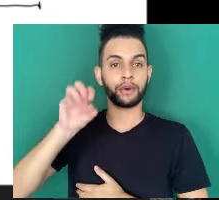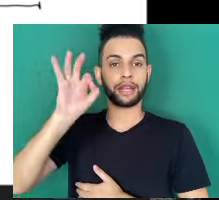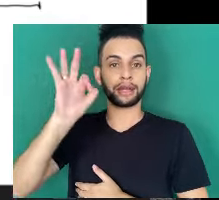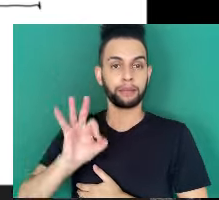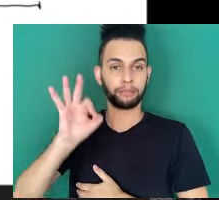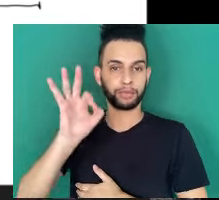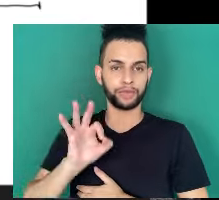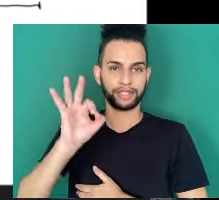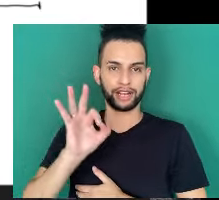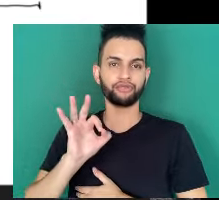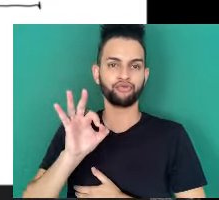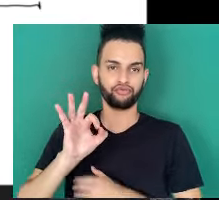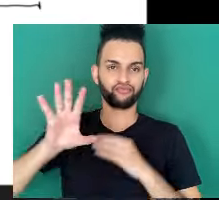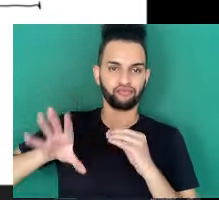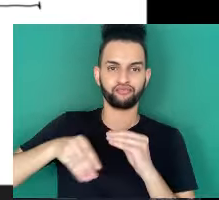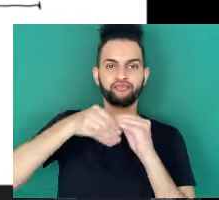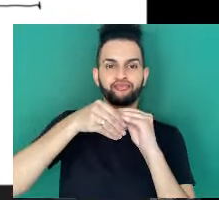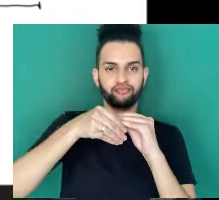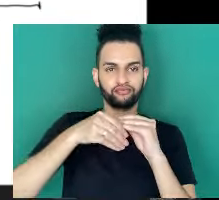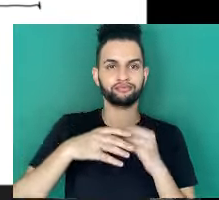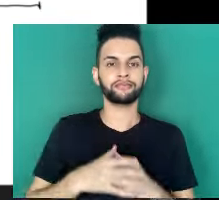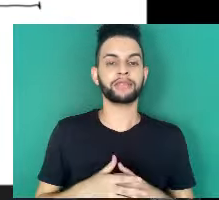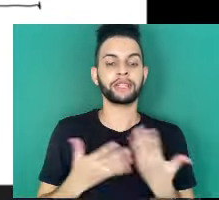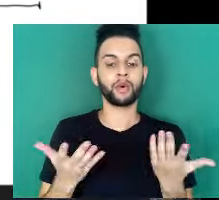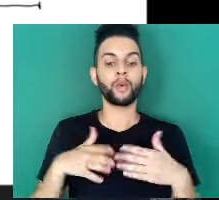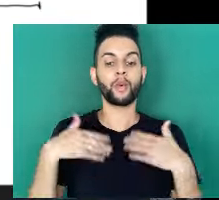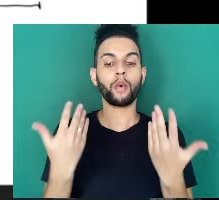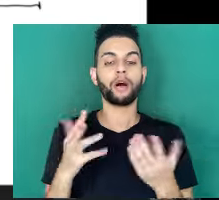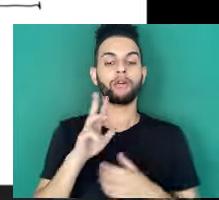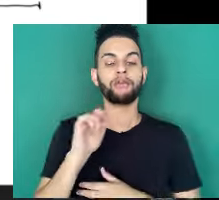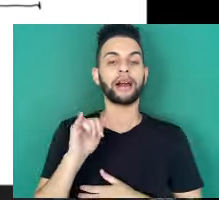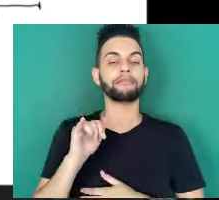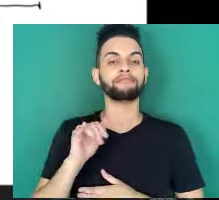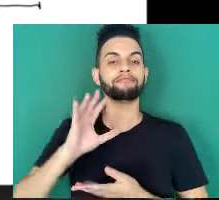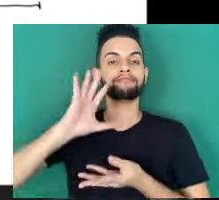aqui, né? Então, qual vai ser o montante final?